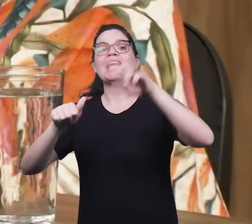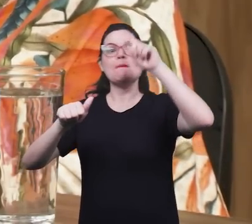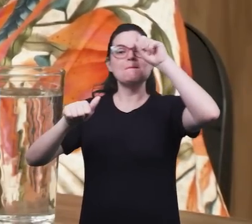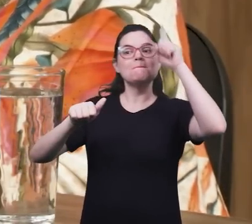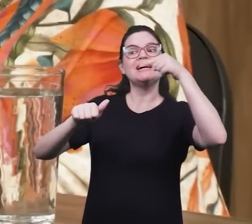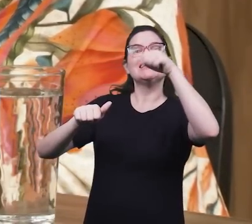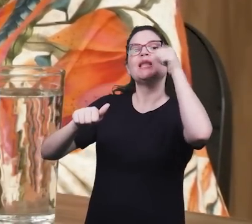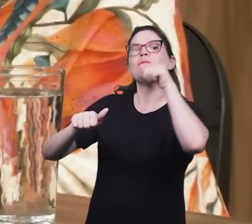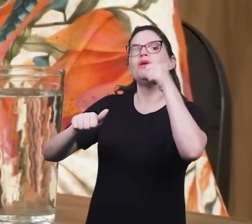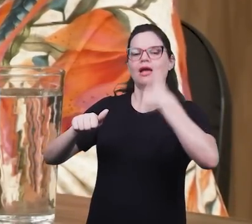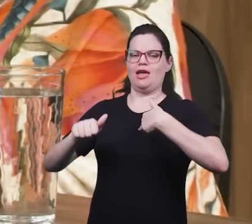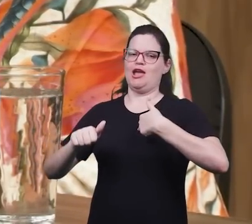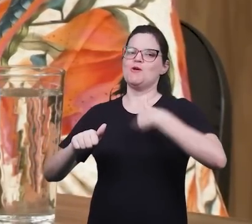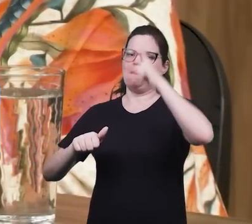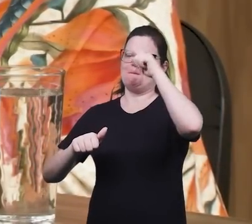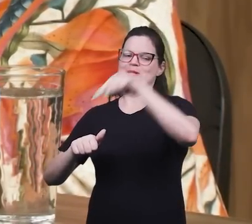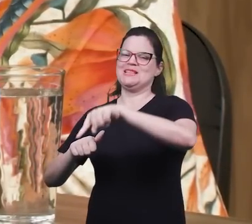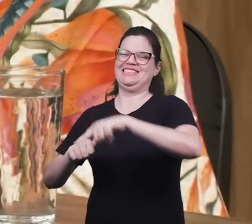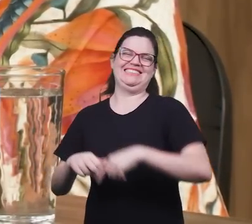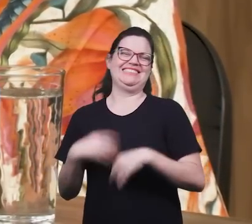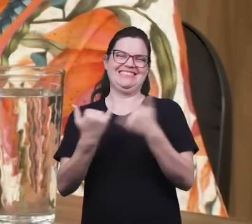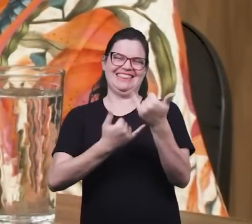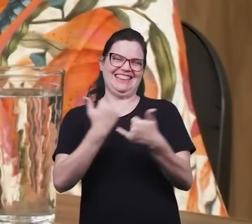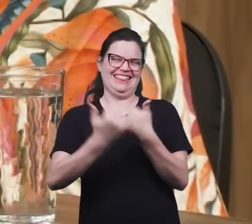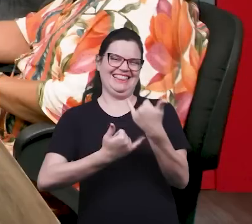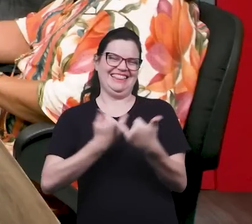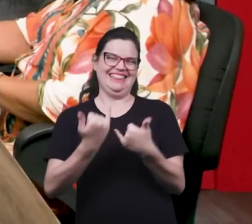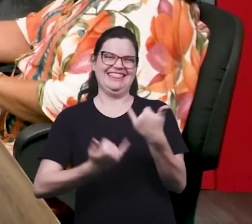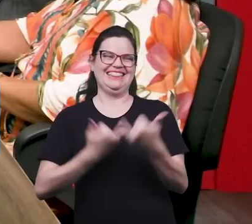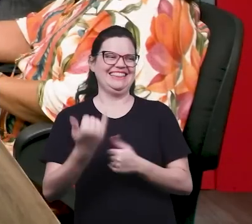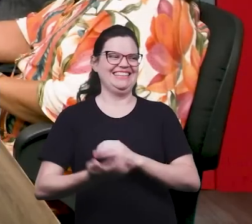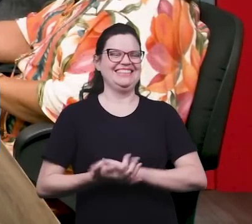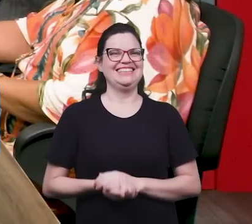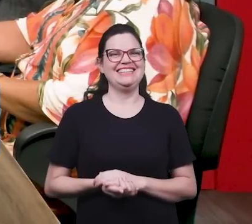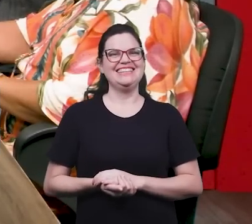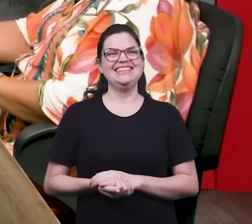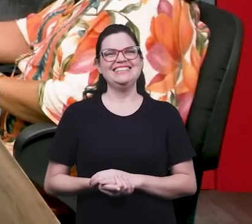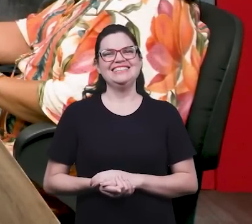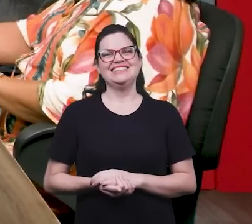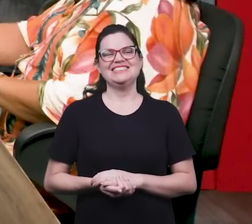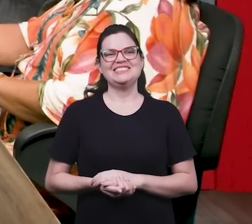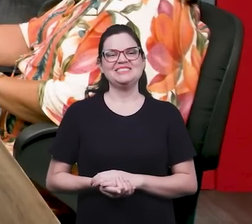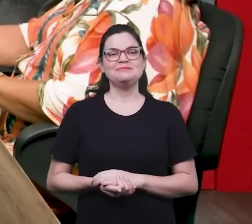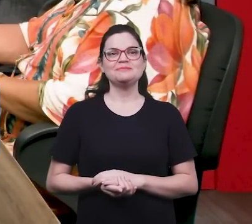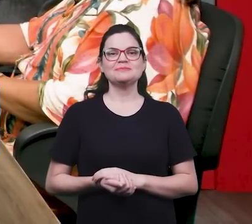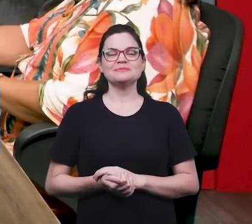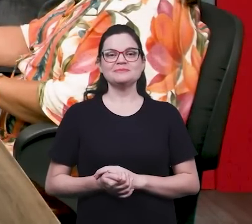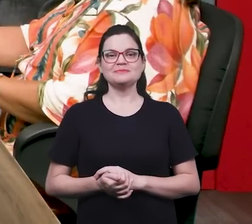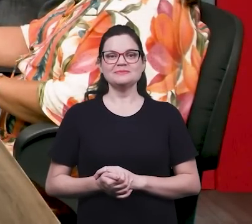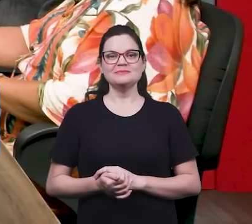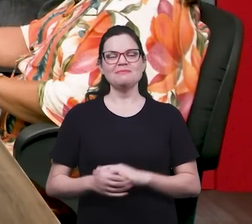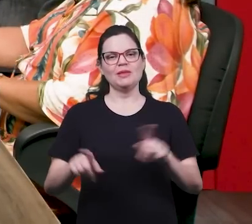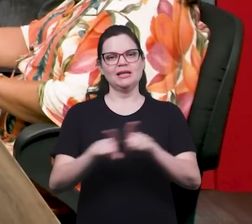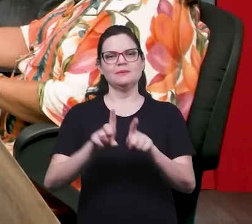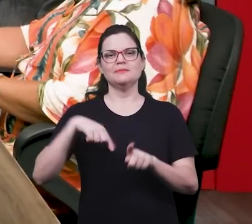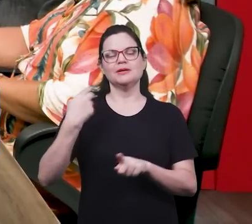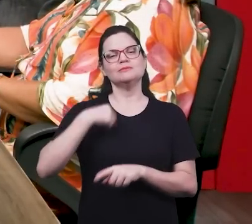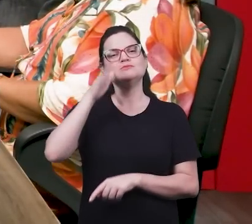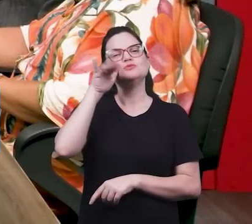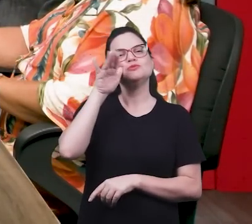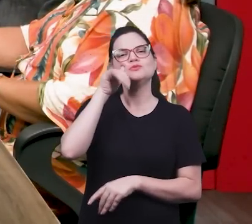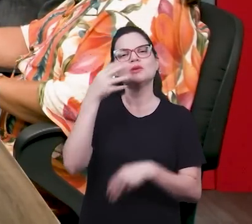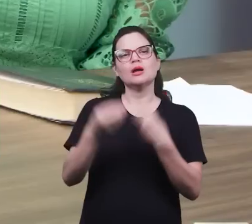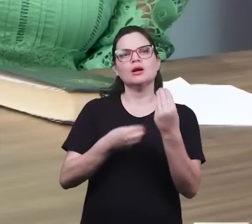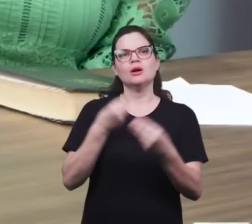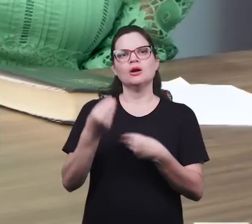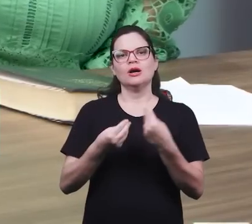aí! Tem uma outra parte do recado, né? Tá vendo? Irmã Célia, nós também ficamos curiosos para saber de